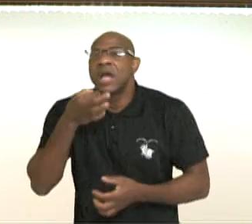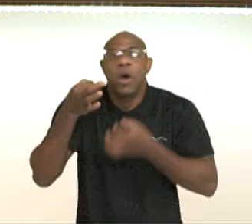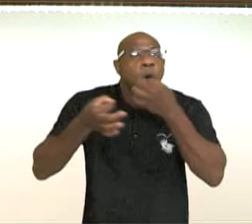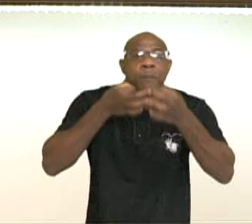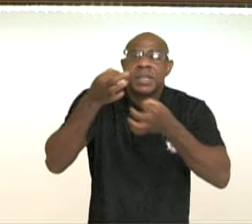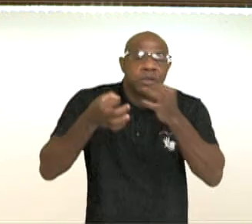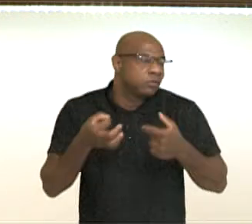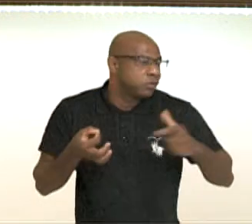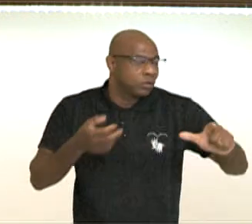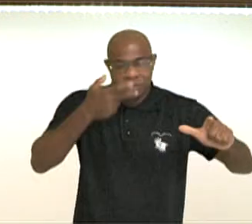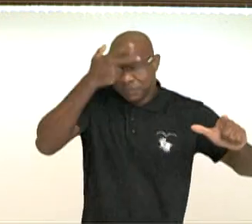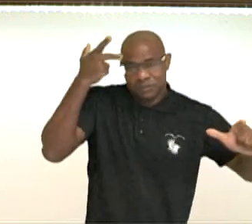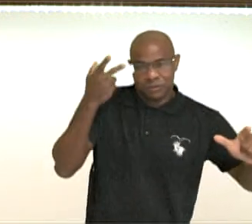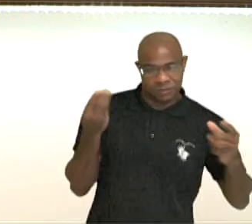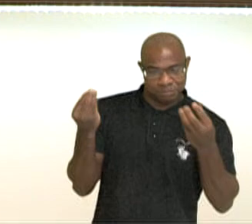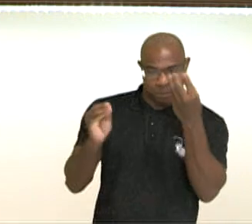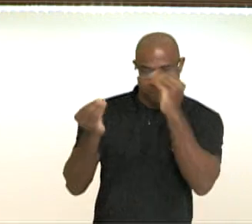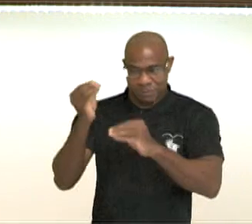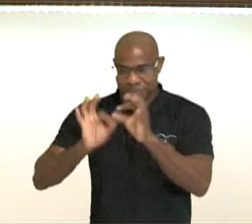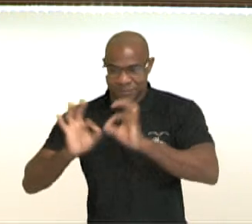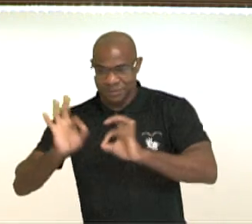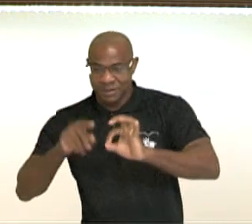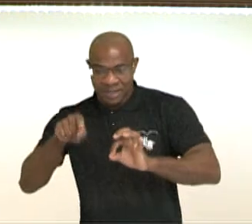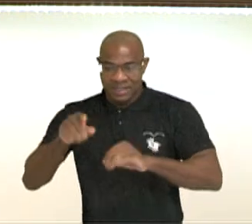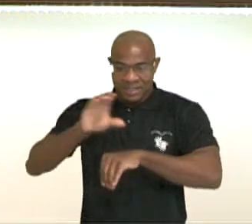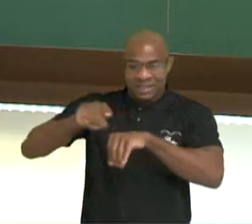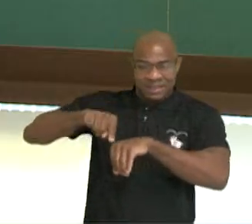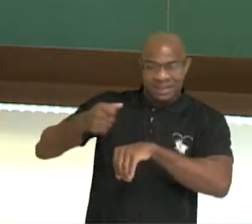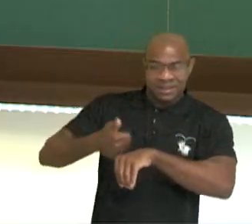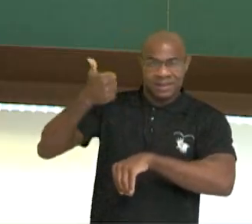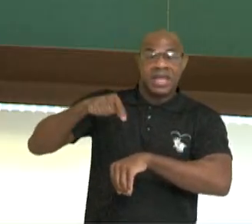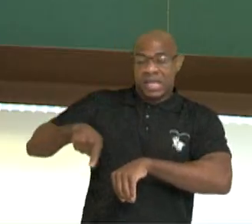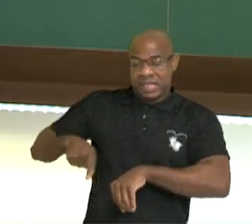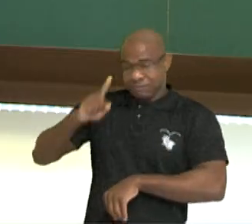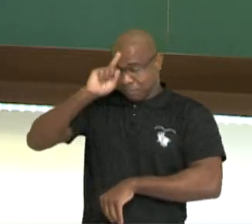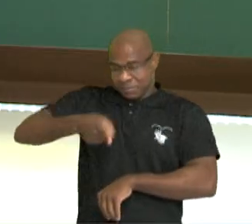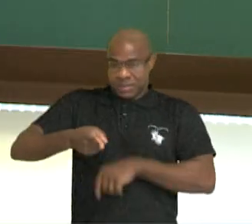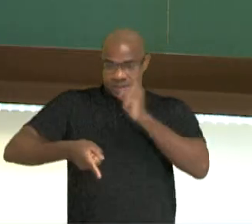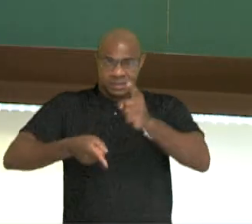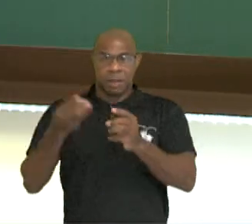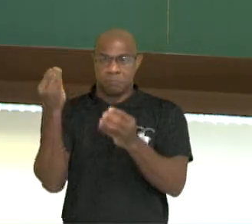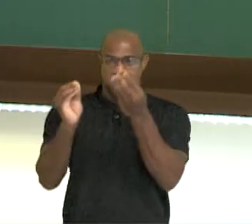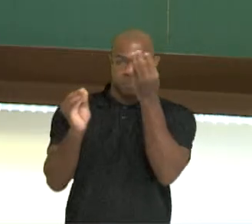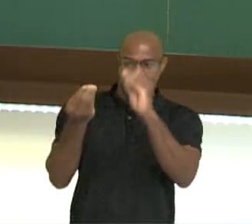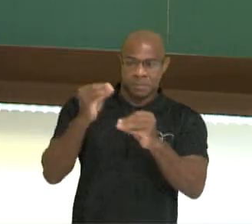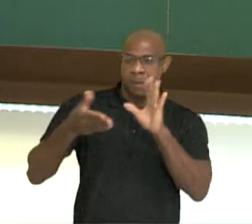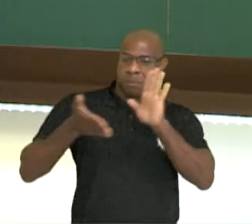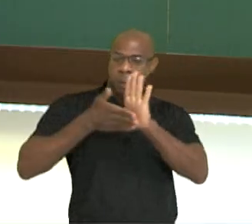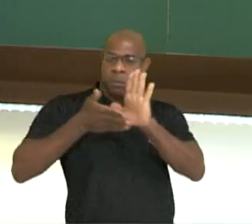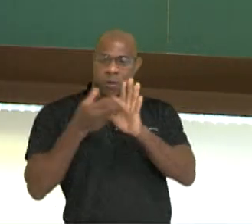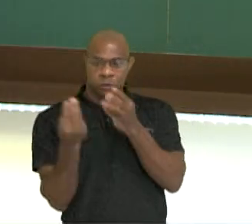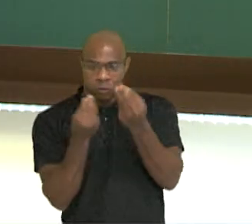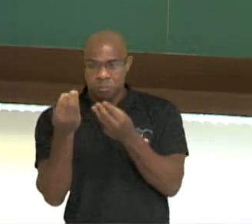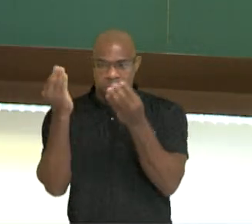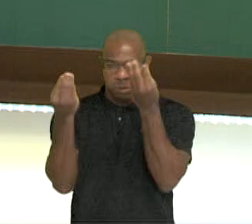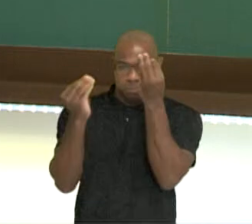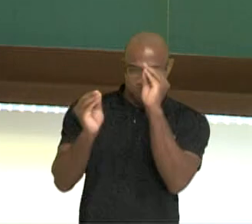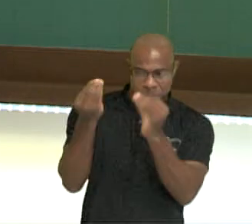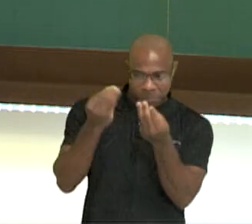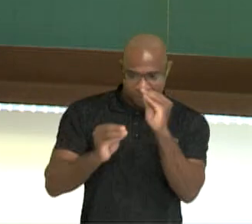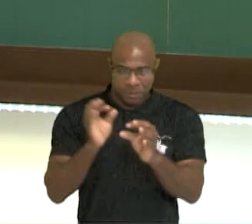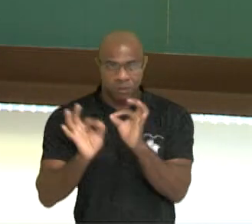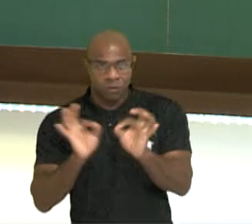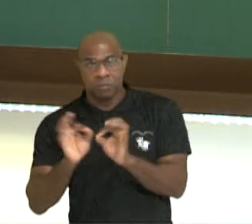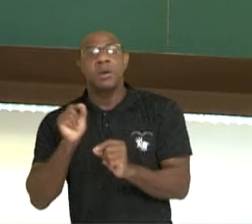indivíduos dentro dessa Constituição. Ele é quem vai determinar sobre suas próprias ordens que